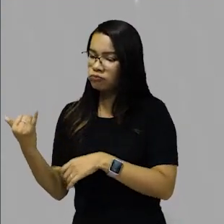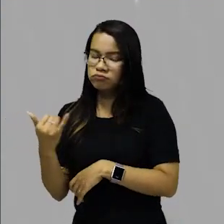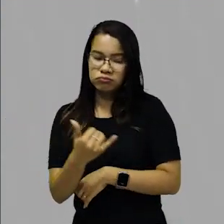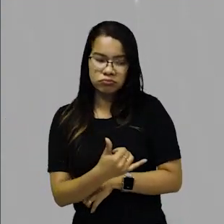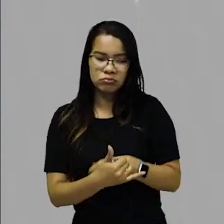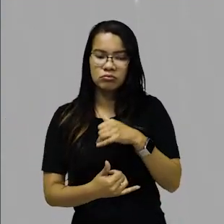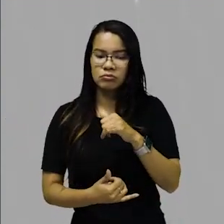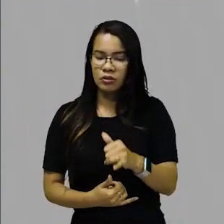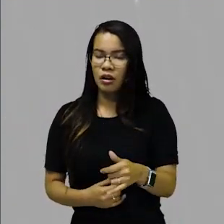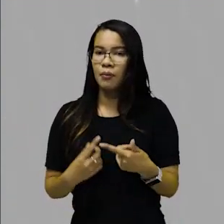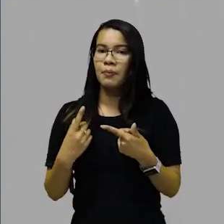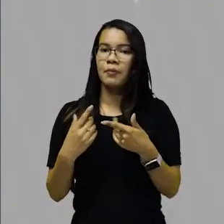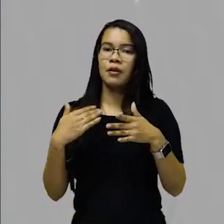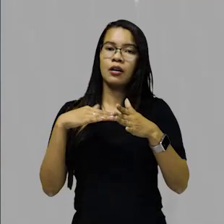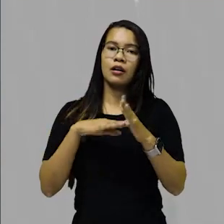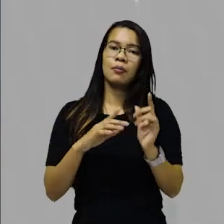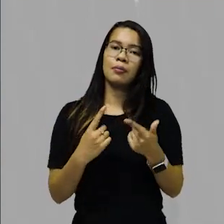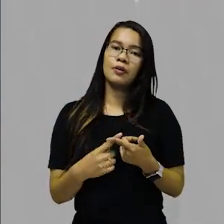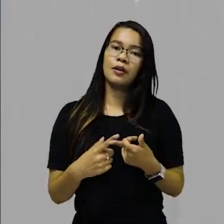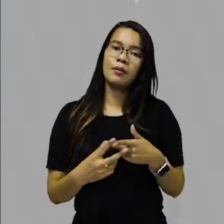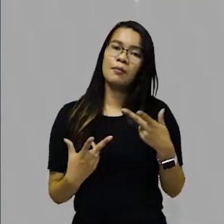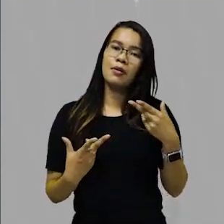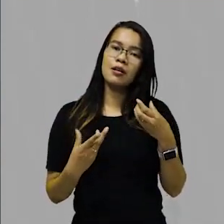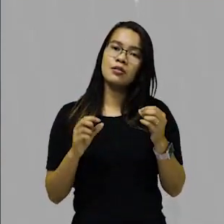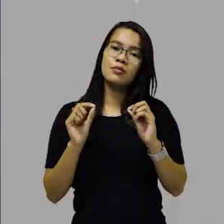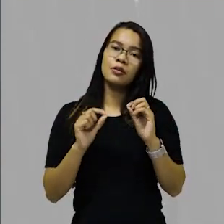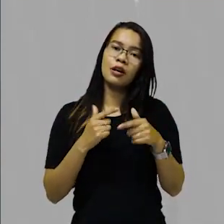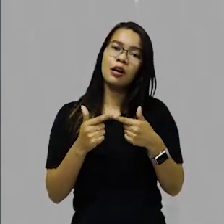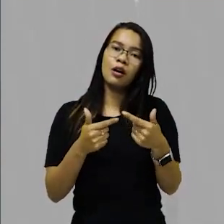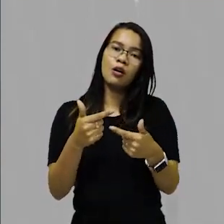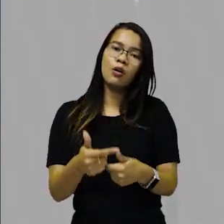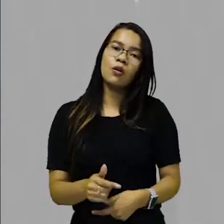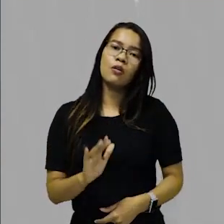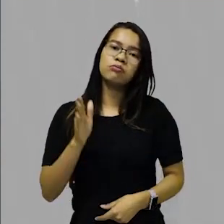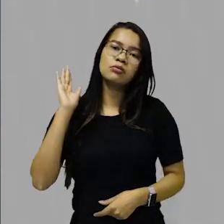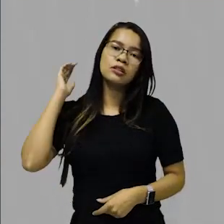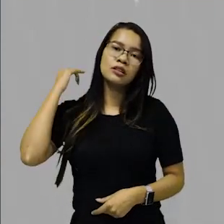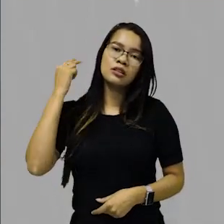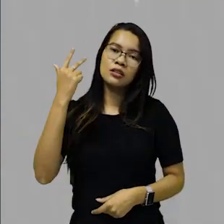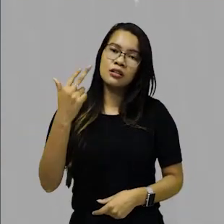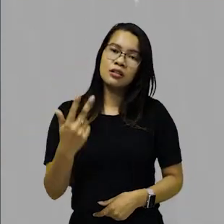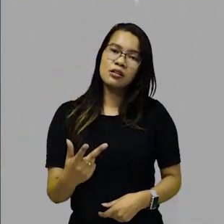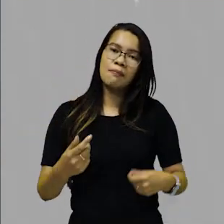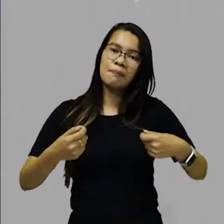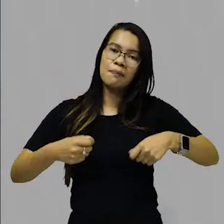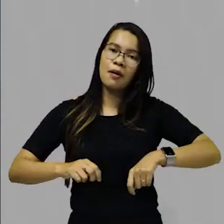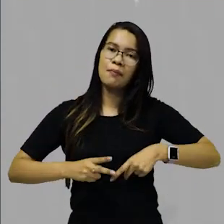Até porque, por mais que essa luta seja histórica, por mais que já se consiga observar